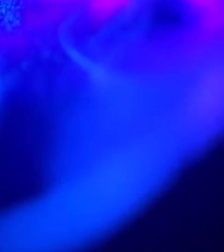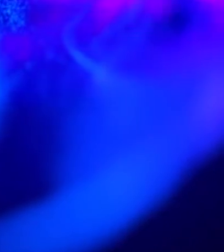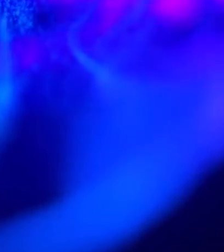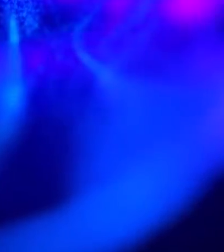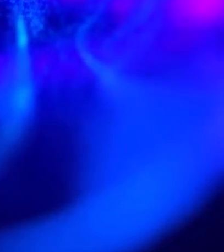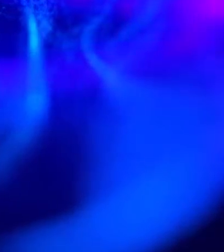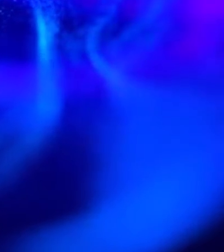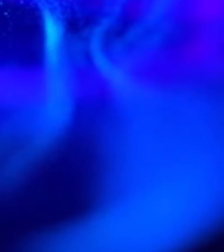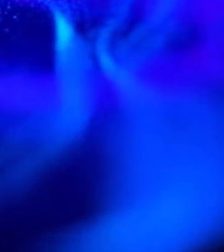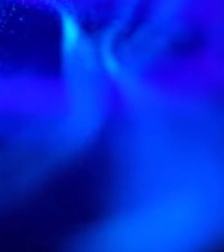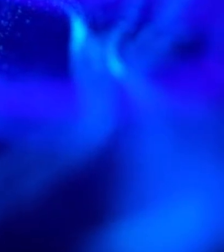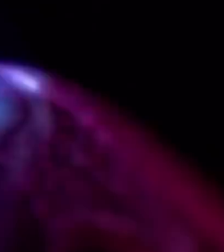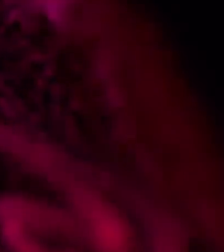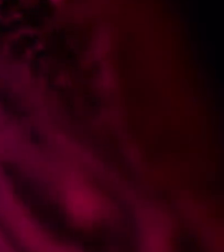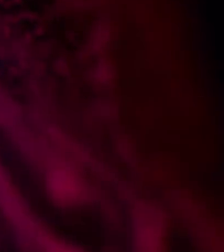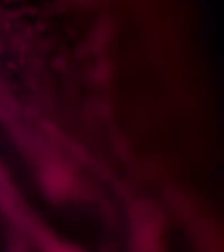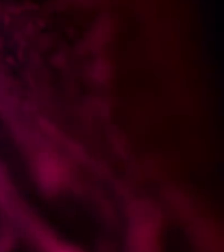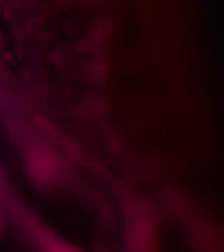Igreja Batista do Meia.